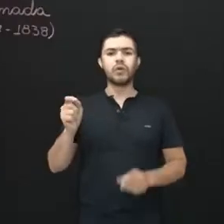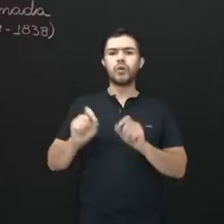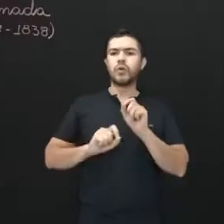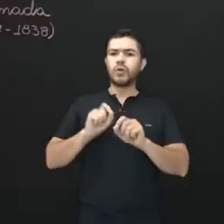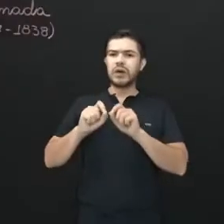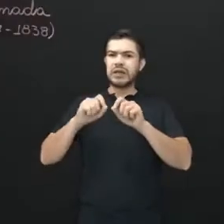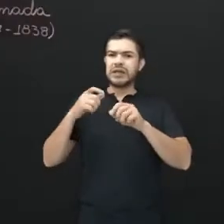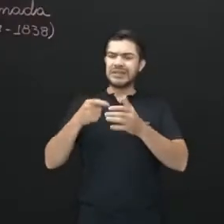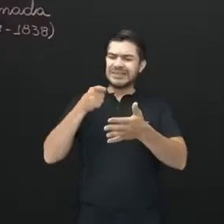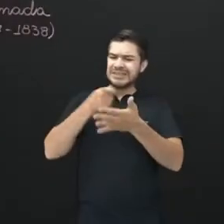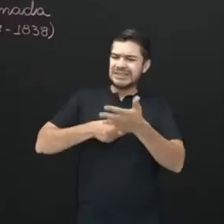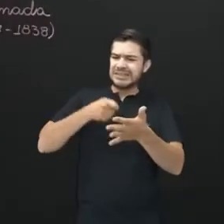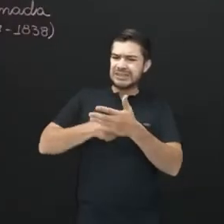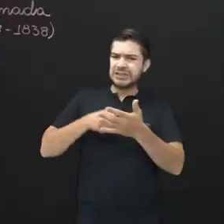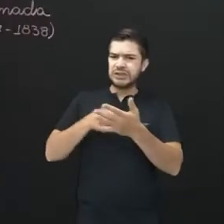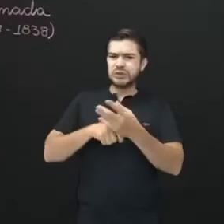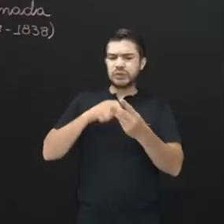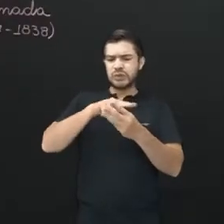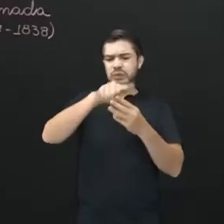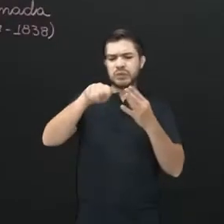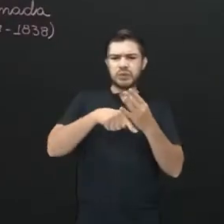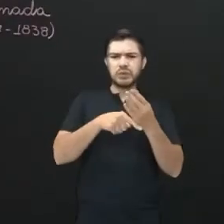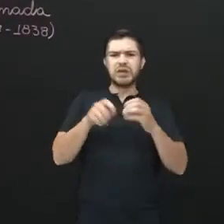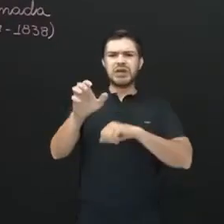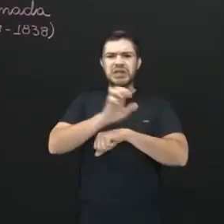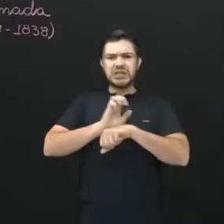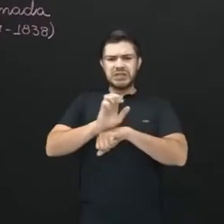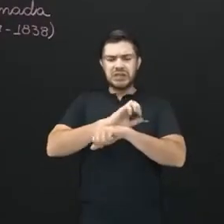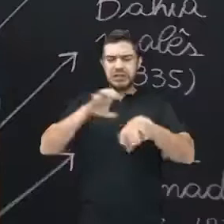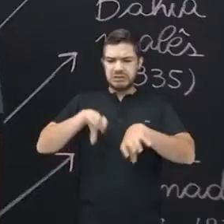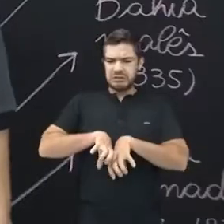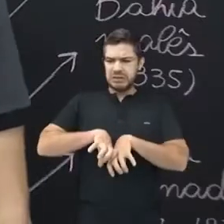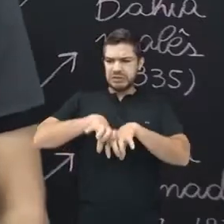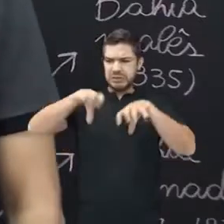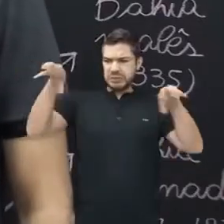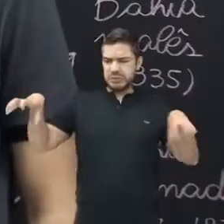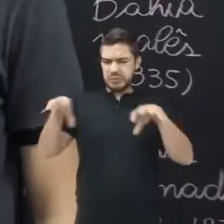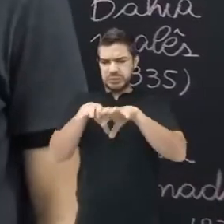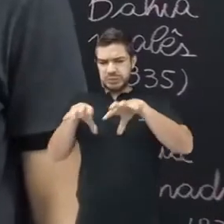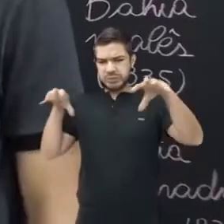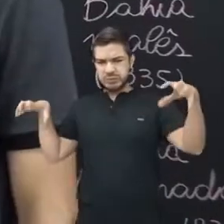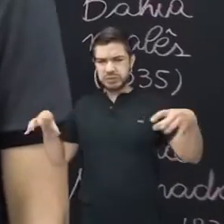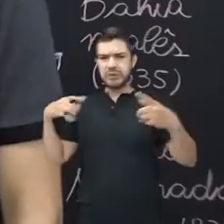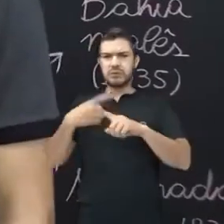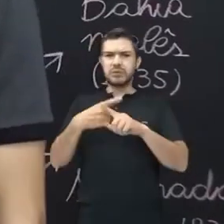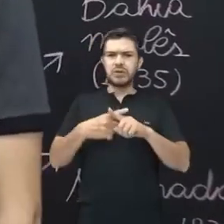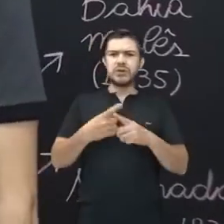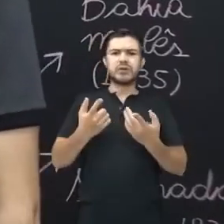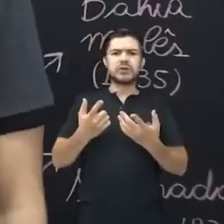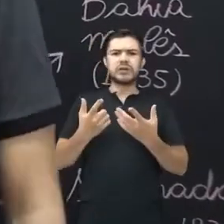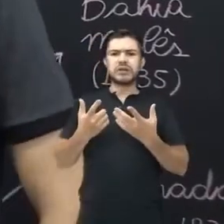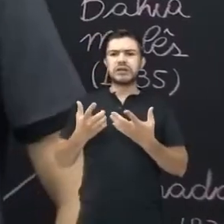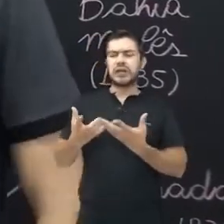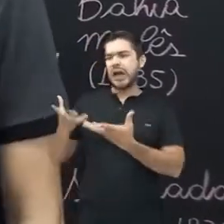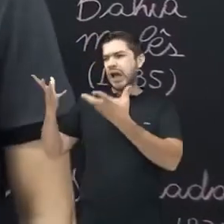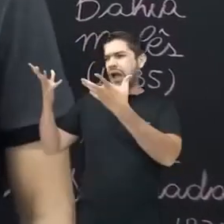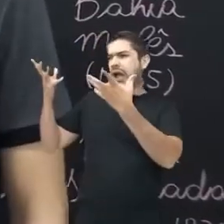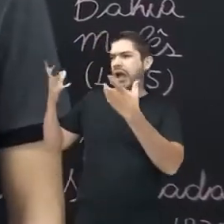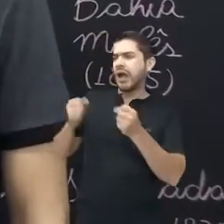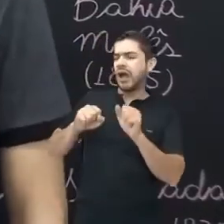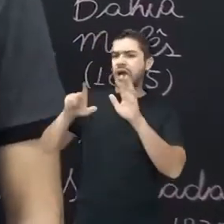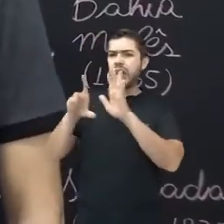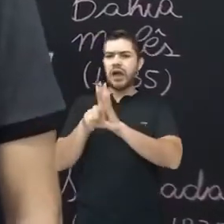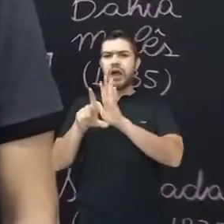se separar do Brasil para fazer uma nova república, adotando a Constituição da Colômbia, que era uma